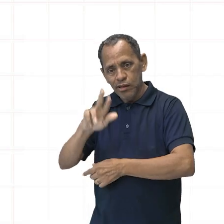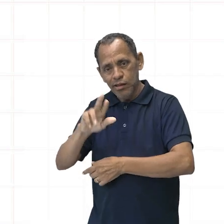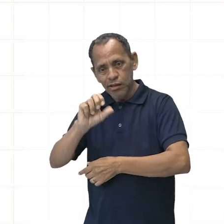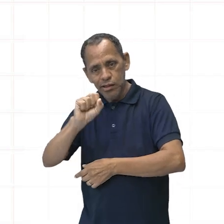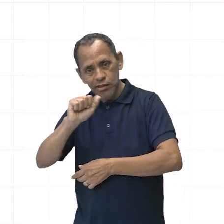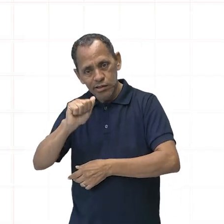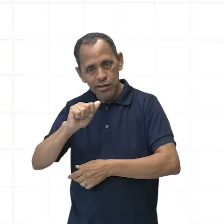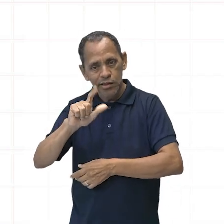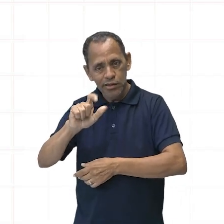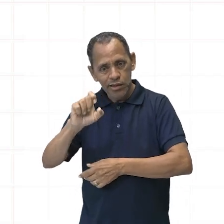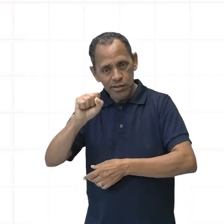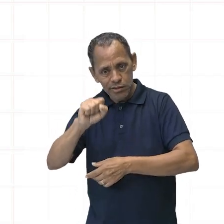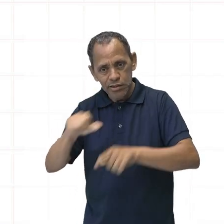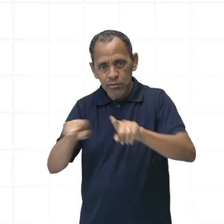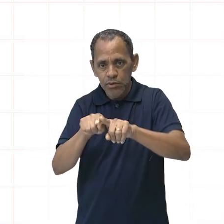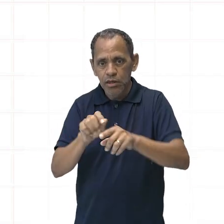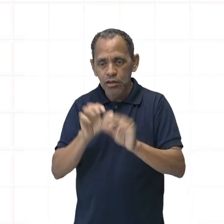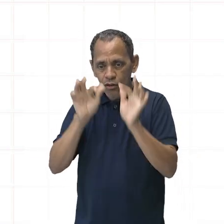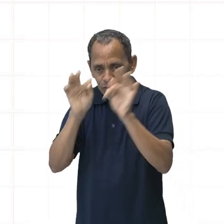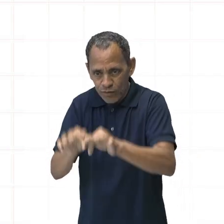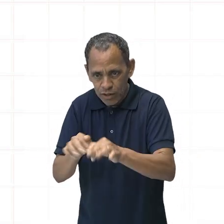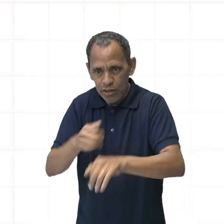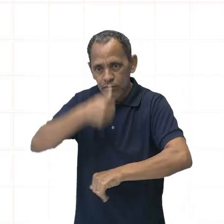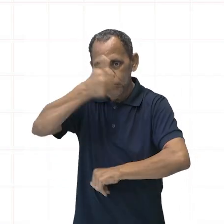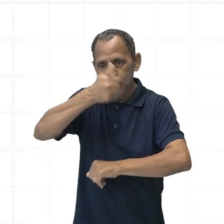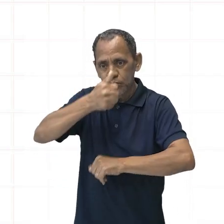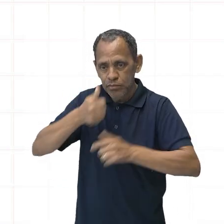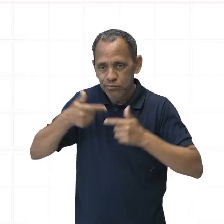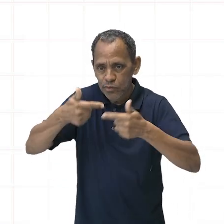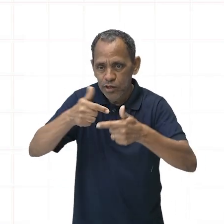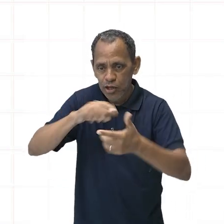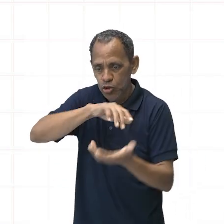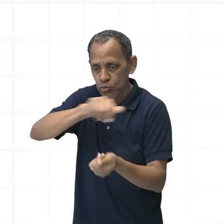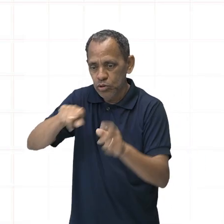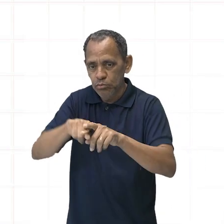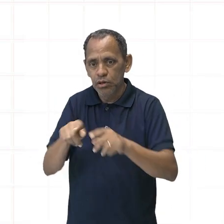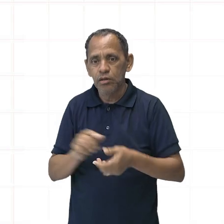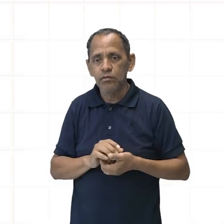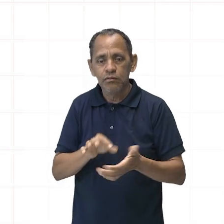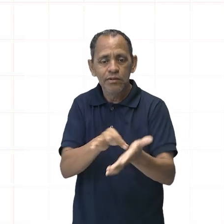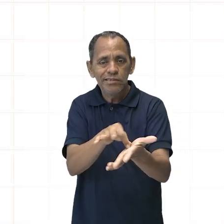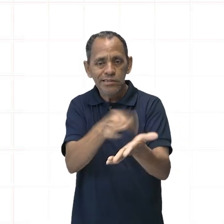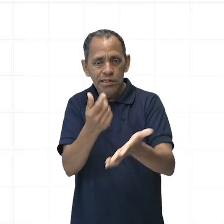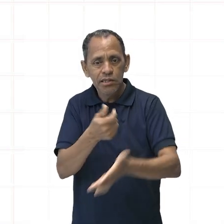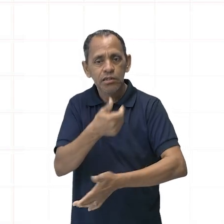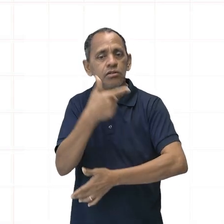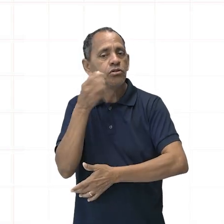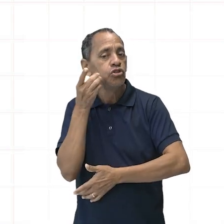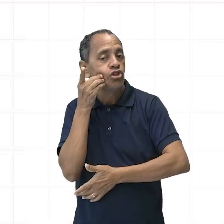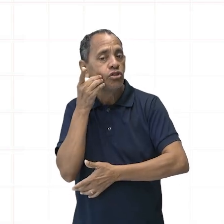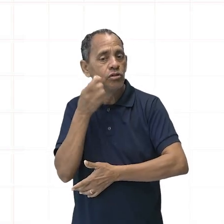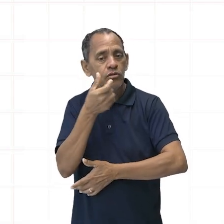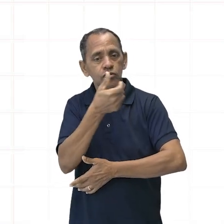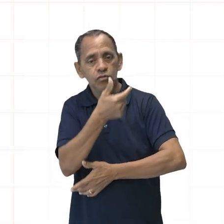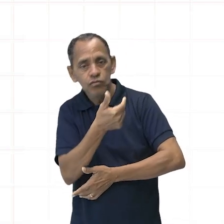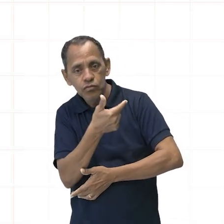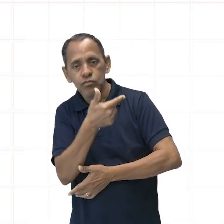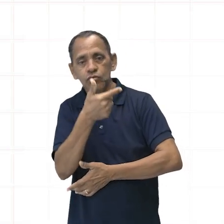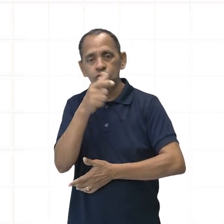vai por fim à Primeira Guerra Mundial. Ele vai ser assinado no dia 28 de junho